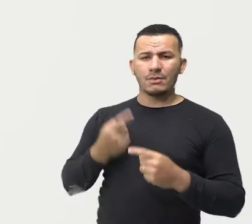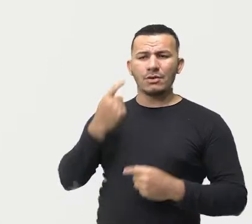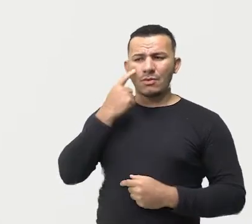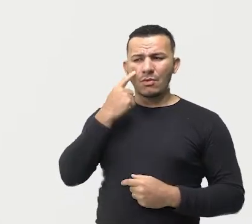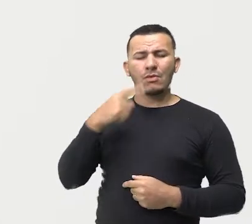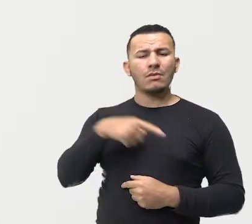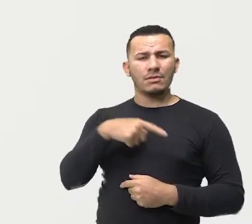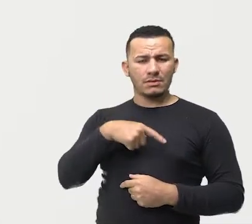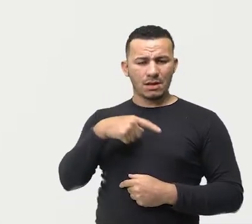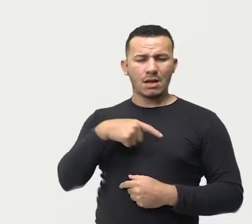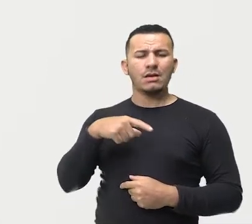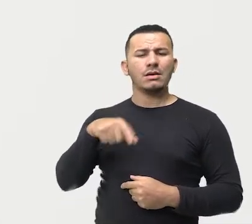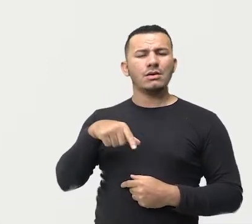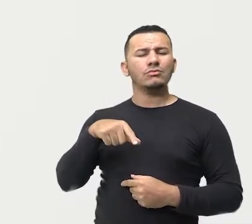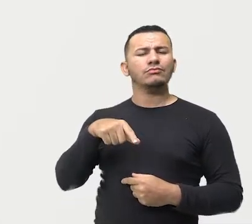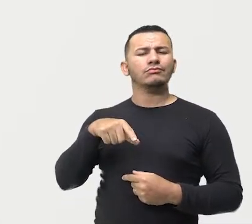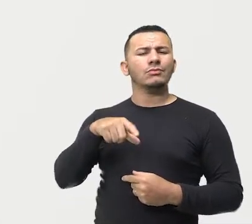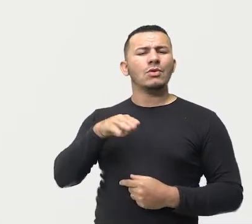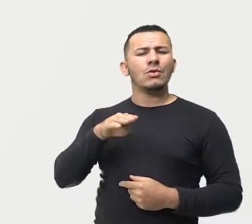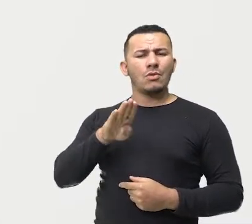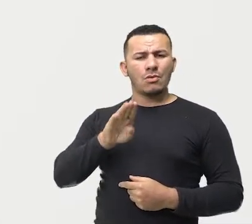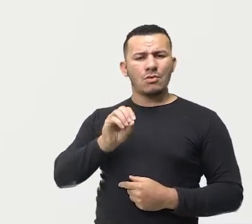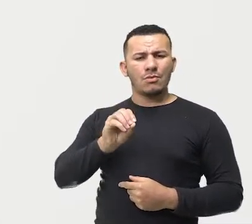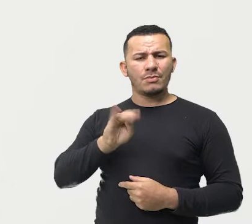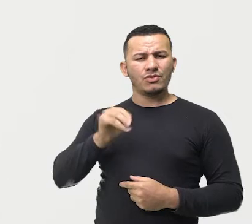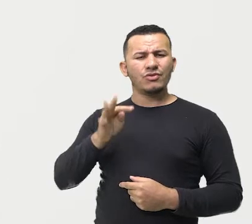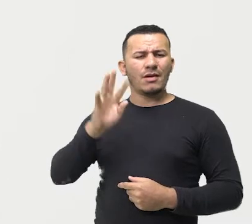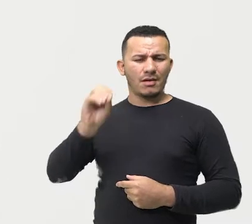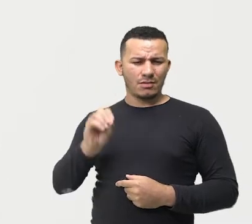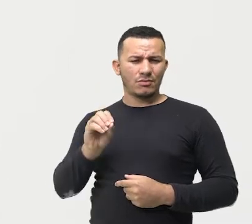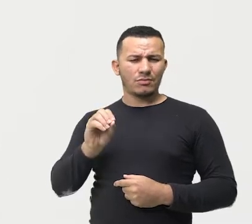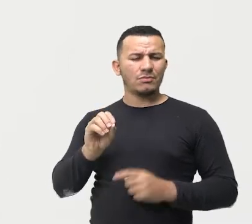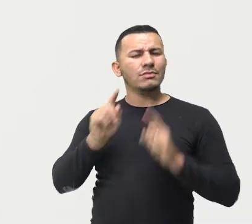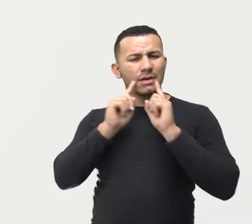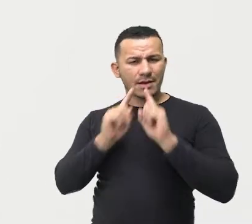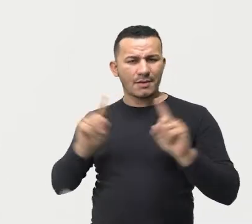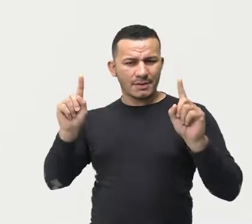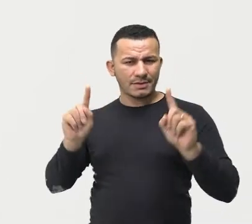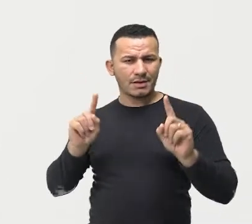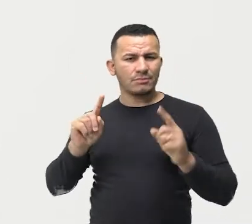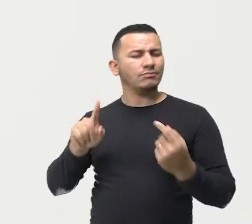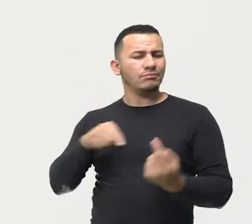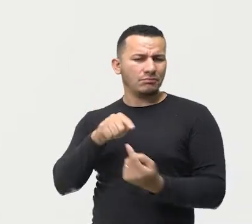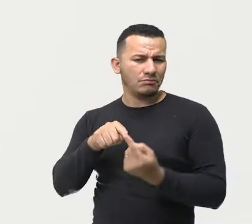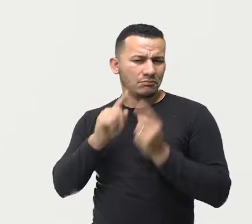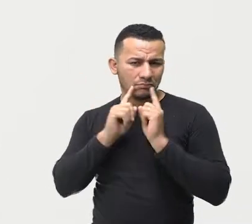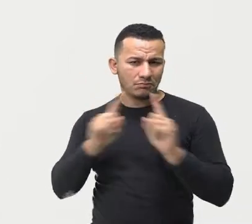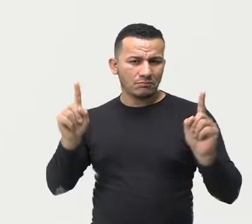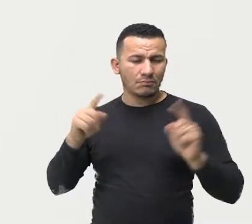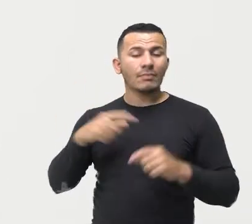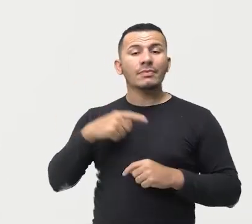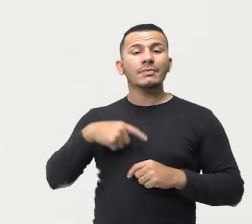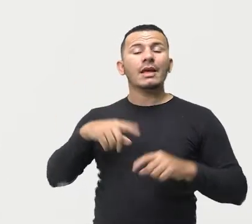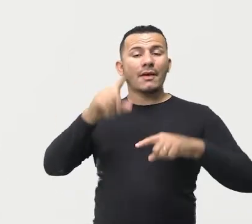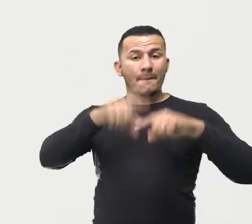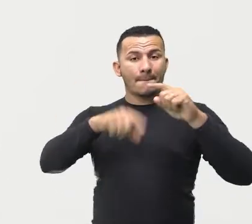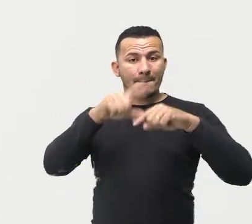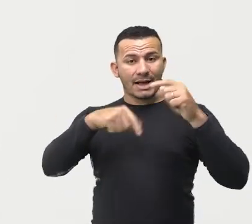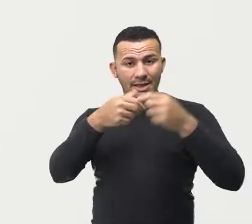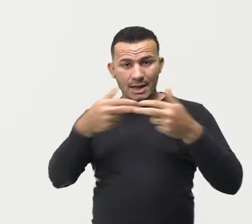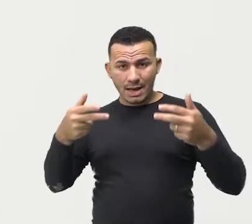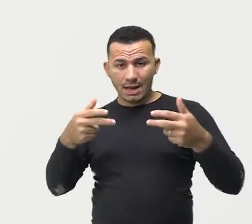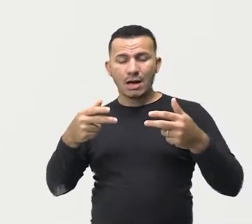ter o objeto da reclamação na carta que nós vemos no início da aula Observe que o objeto da reclamação é produto